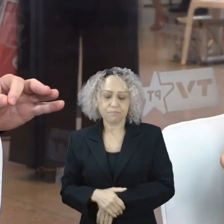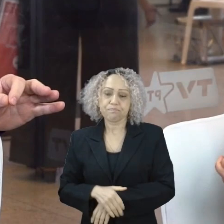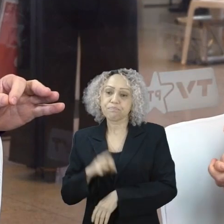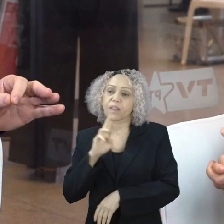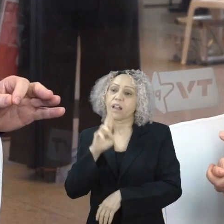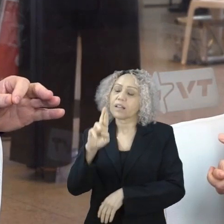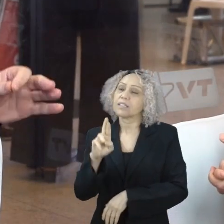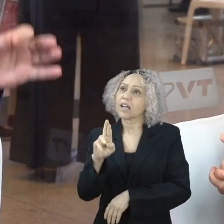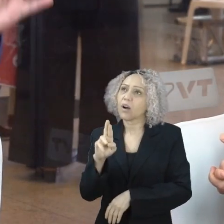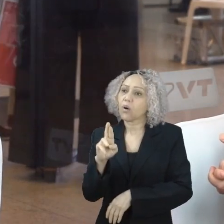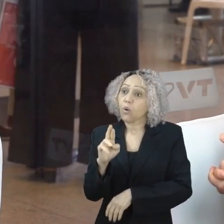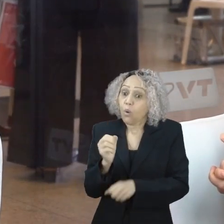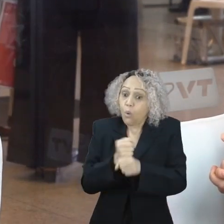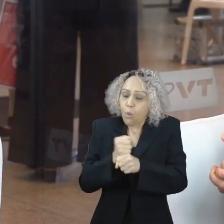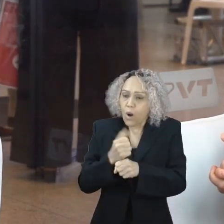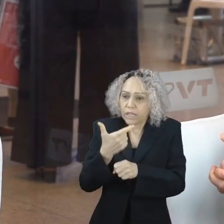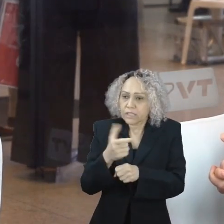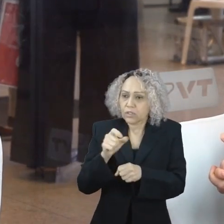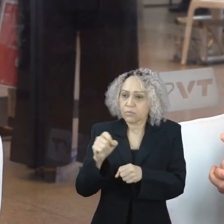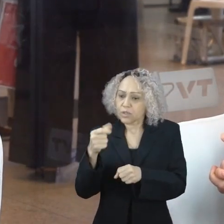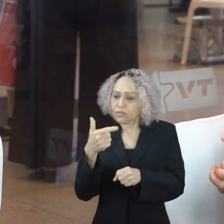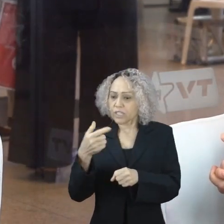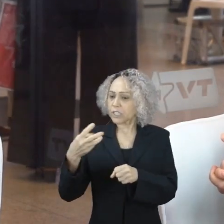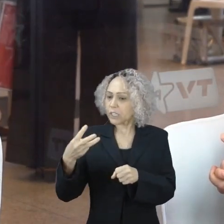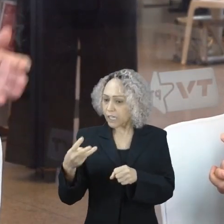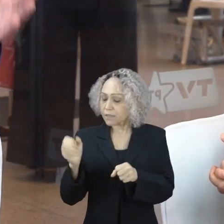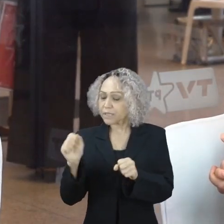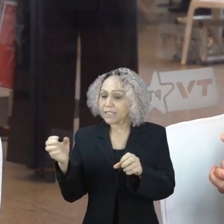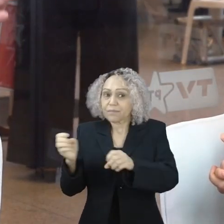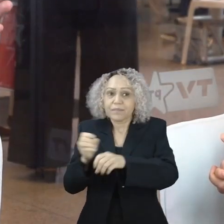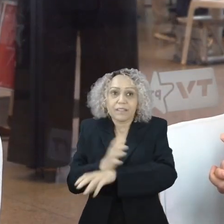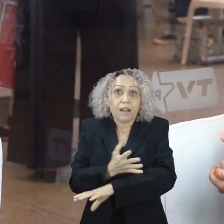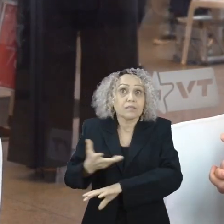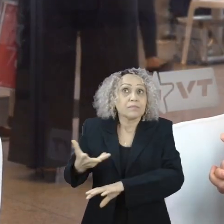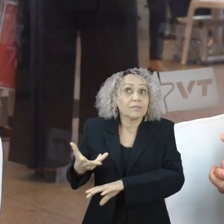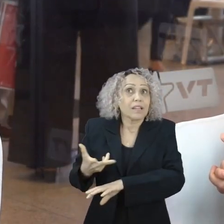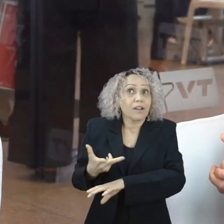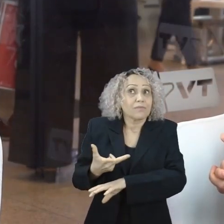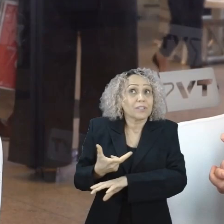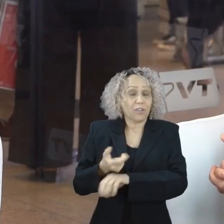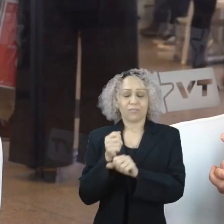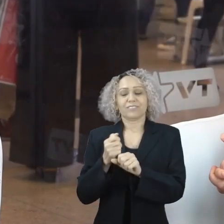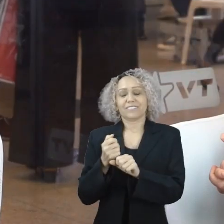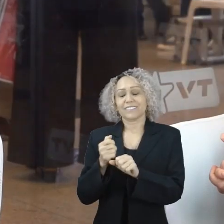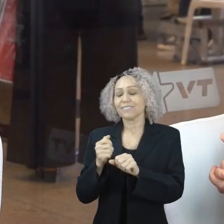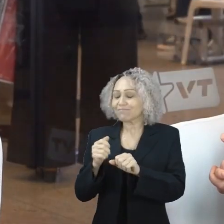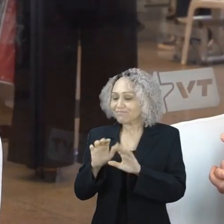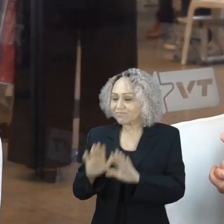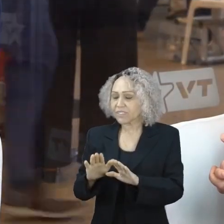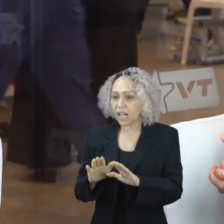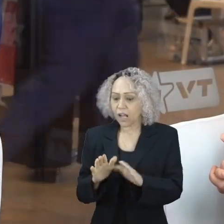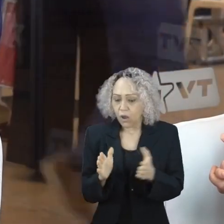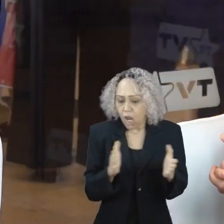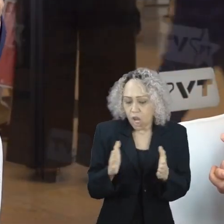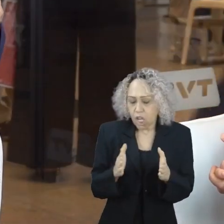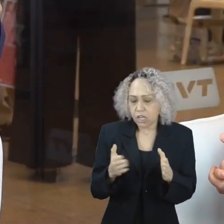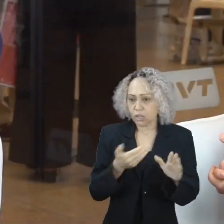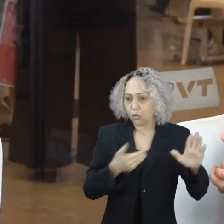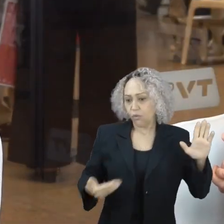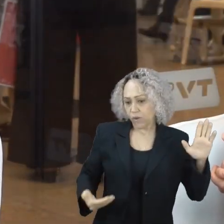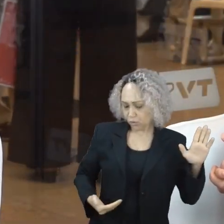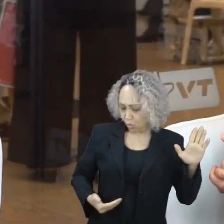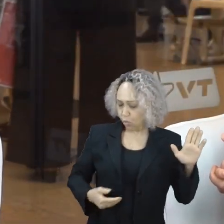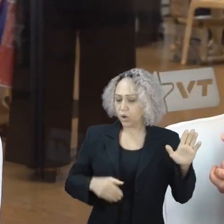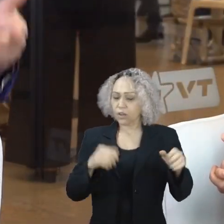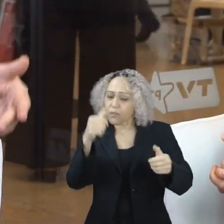ouro. Então, nós temos a reunião do Diretório Nacional, que vamos fazer um balanço desse ano do governo Lula, que teve muitas